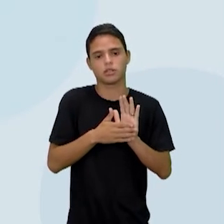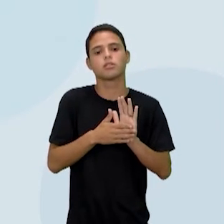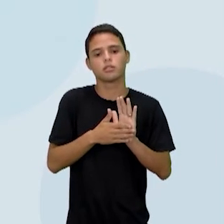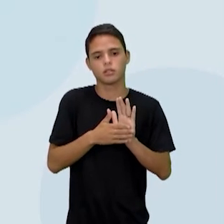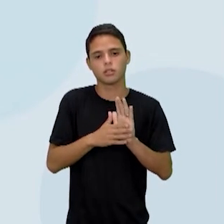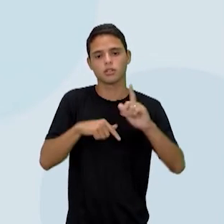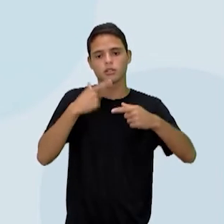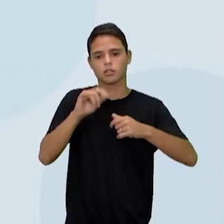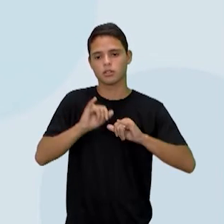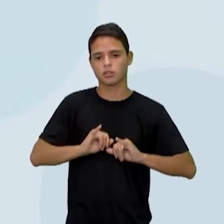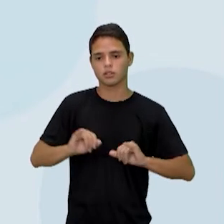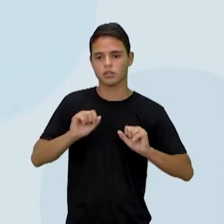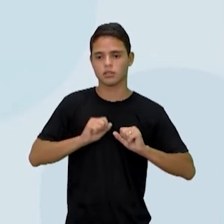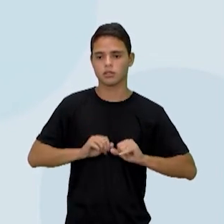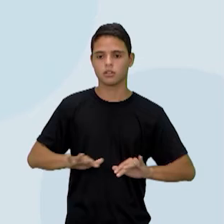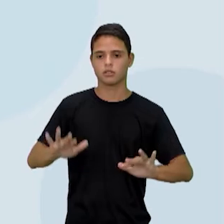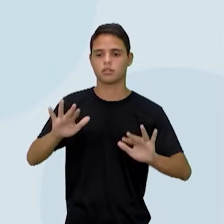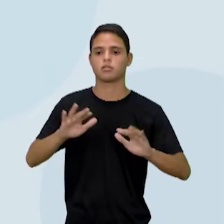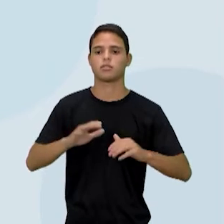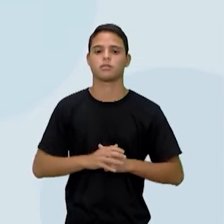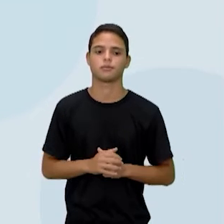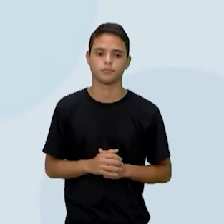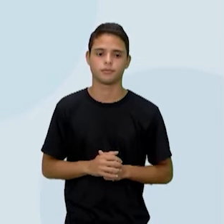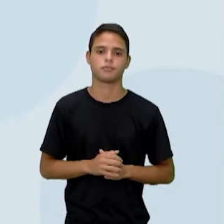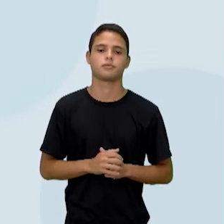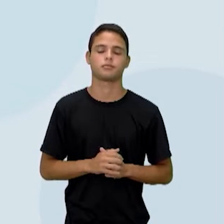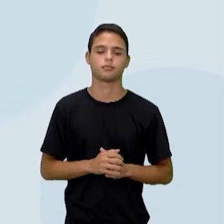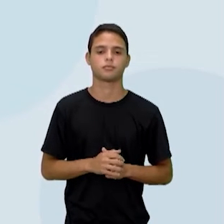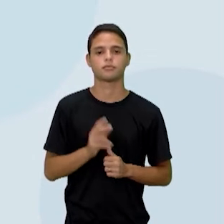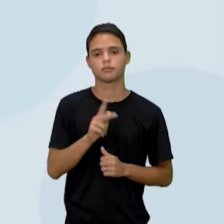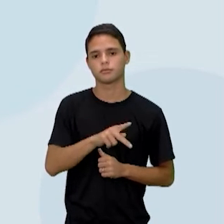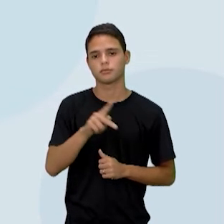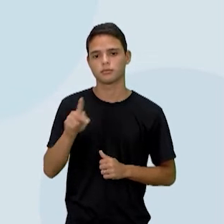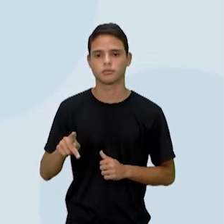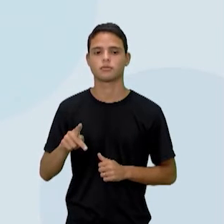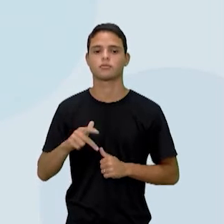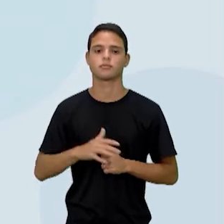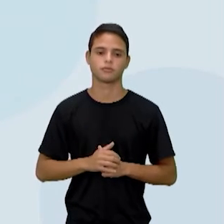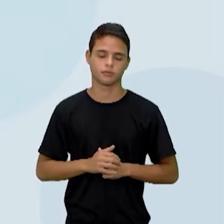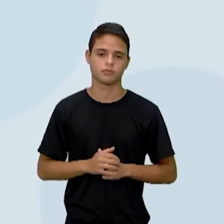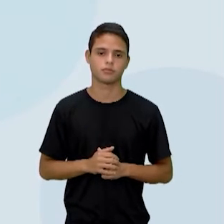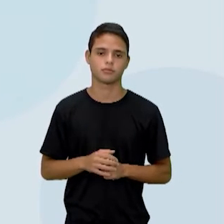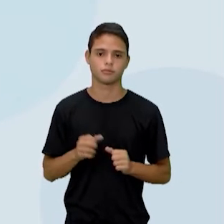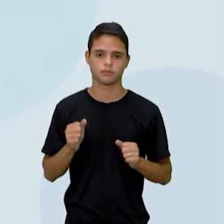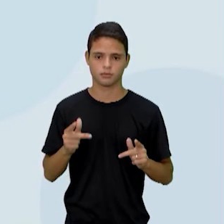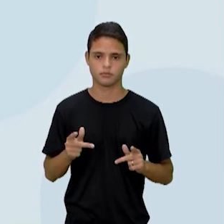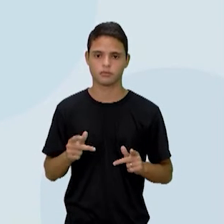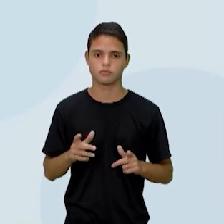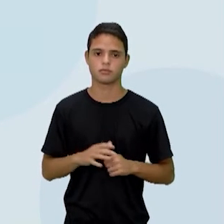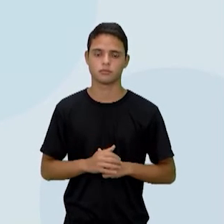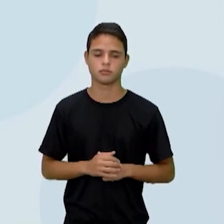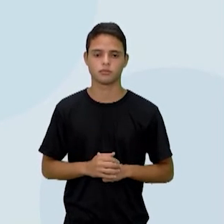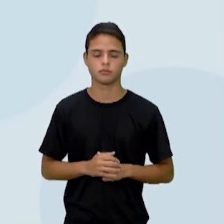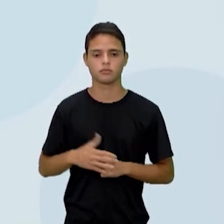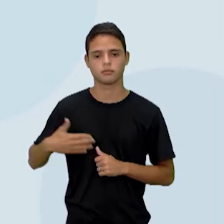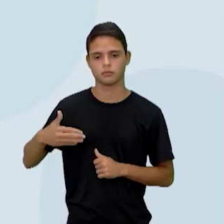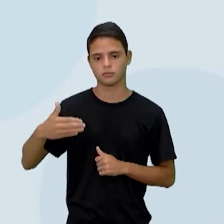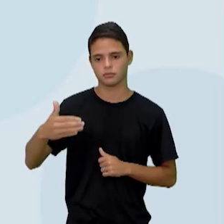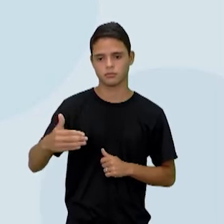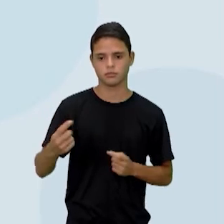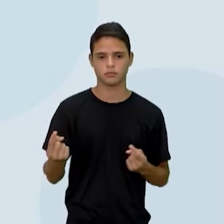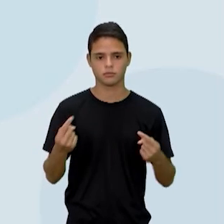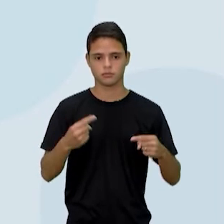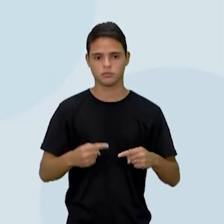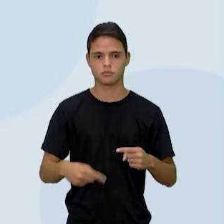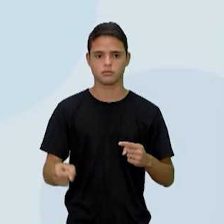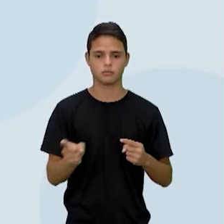e compartilhe-os com os seus colegas, professores, né, tá? E, dando continuidade ao desafio 1,